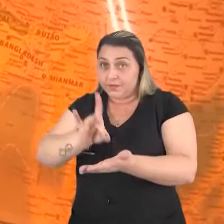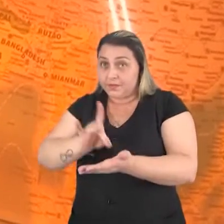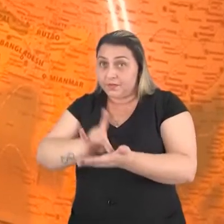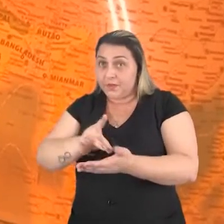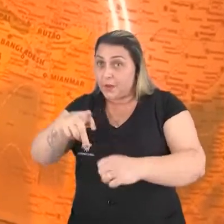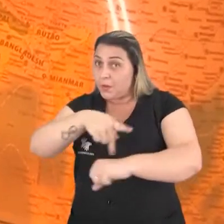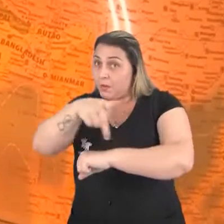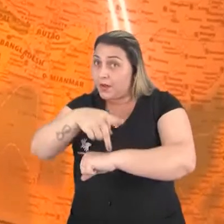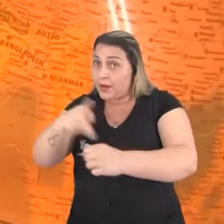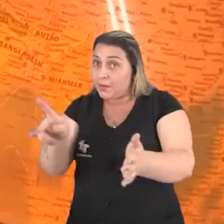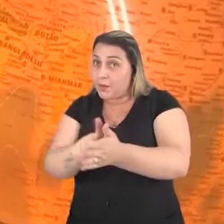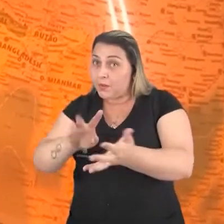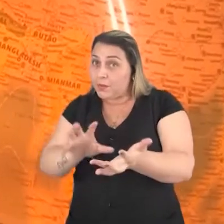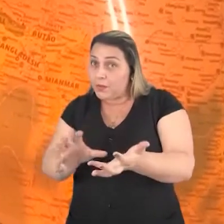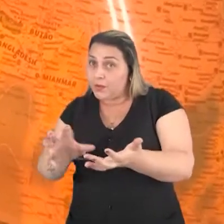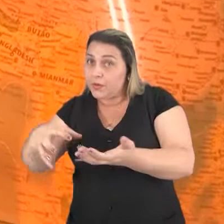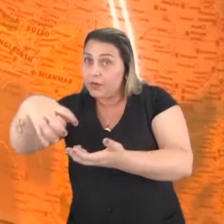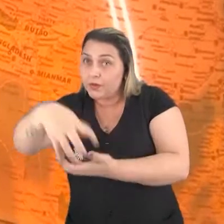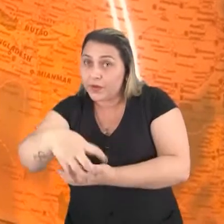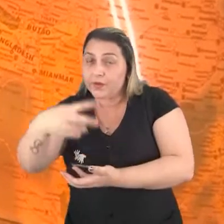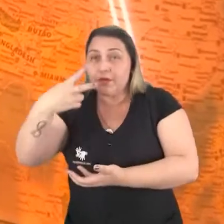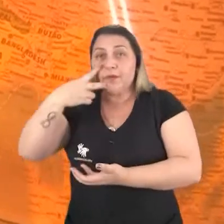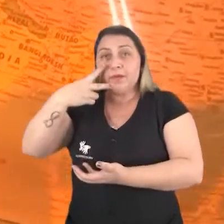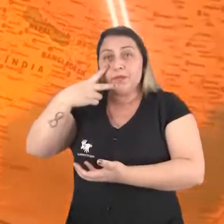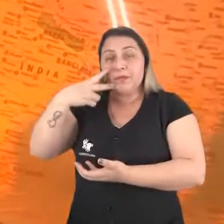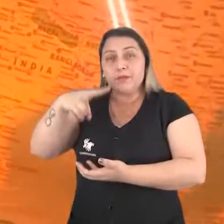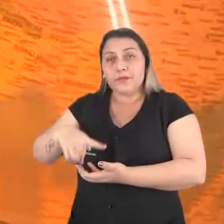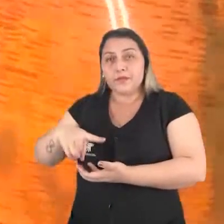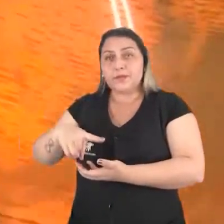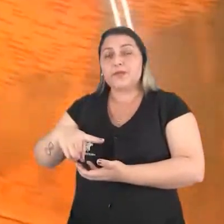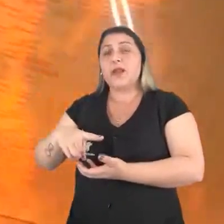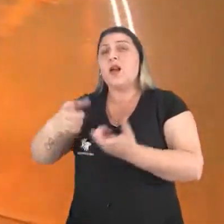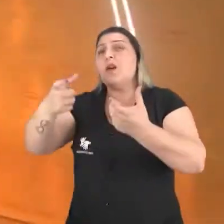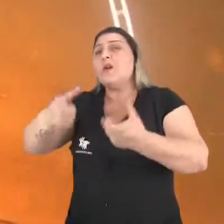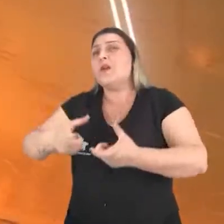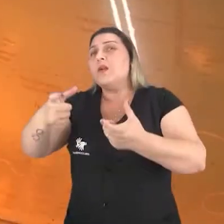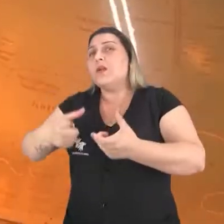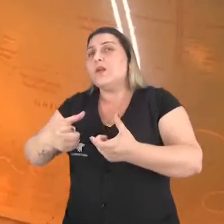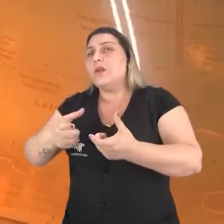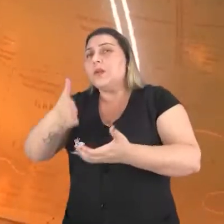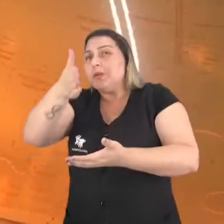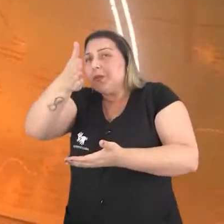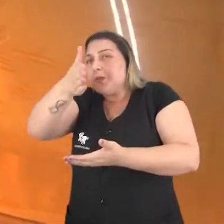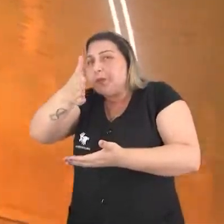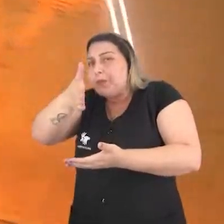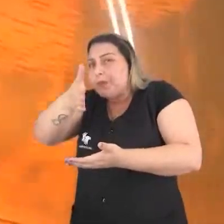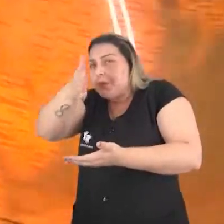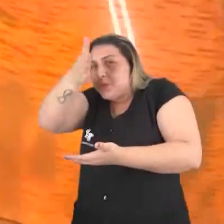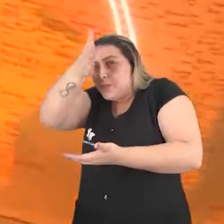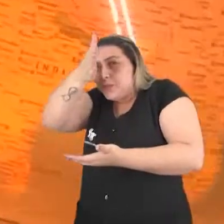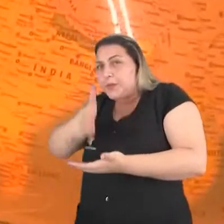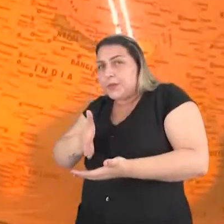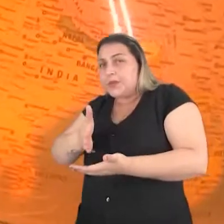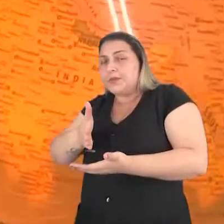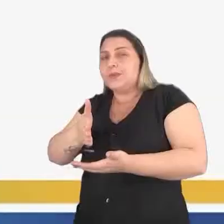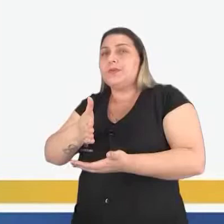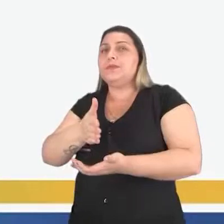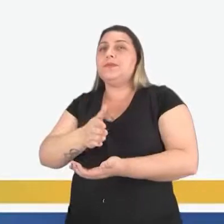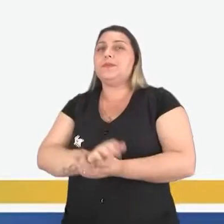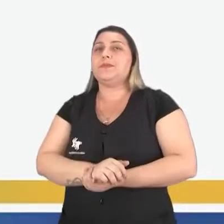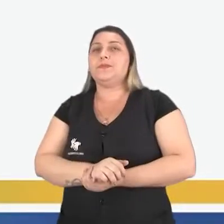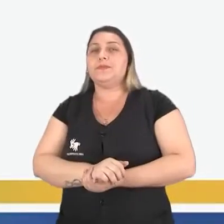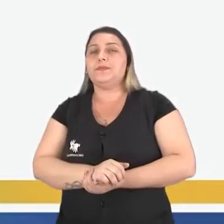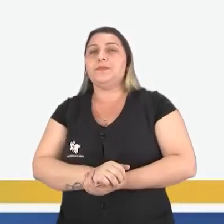é um país, a África é um continente. Então, veja onde ela corta aqui ao meio, né? E